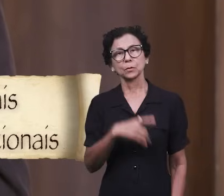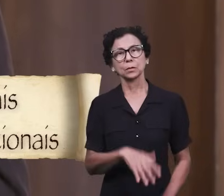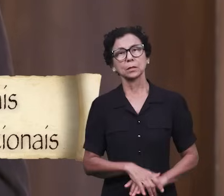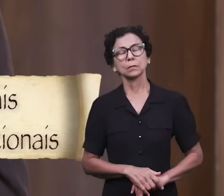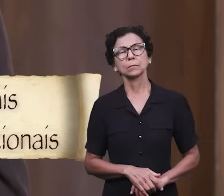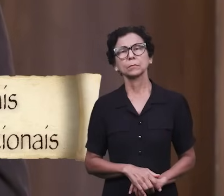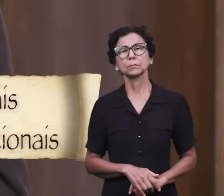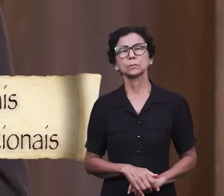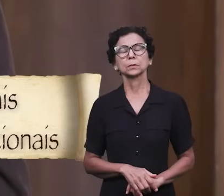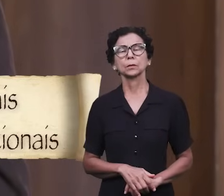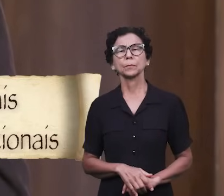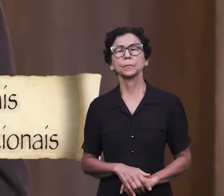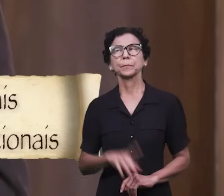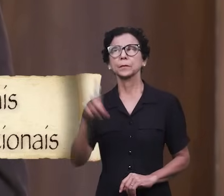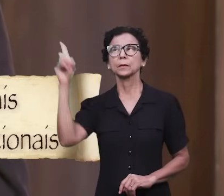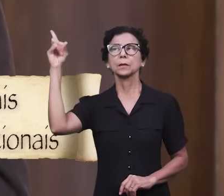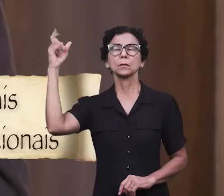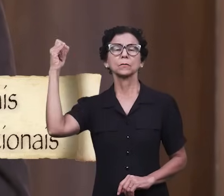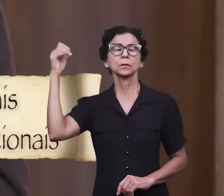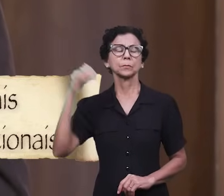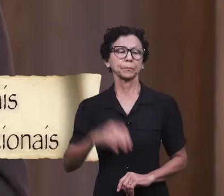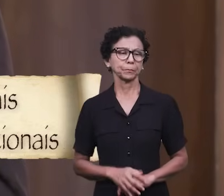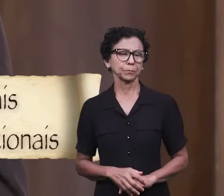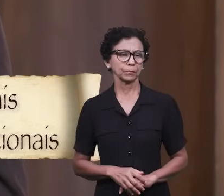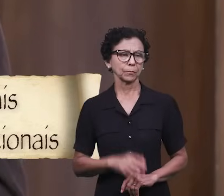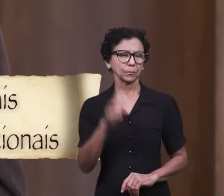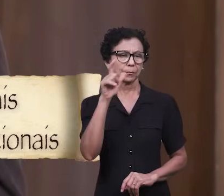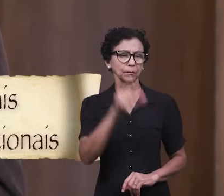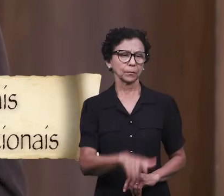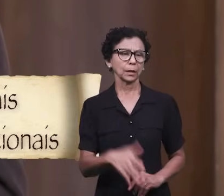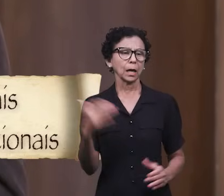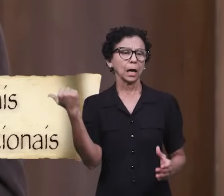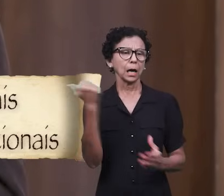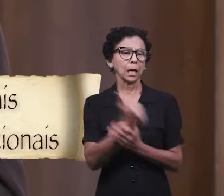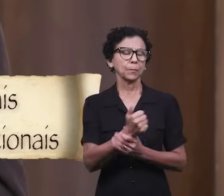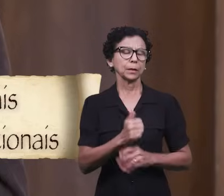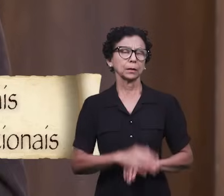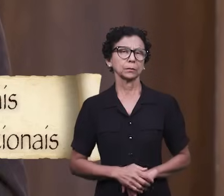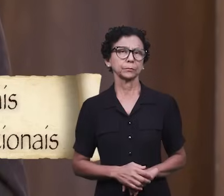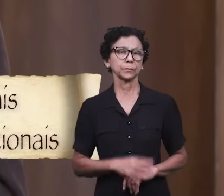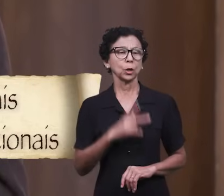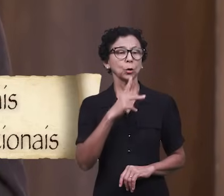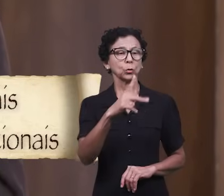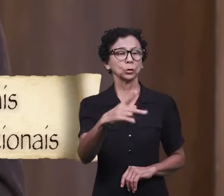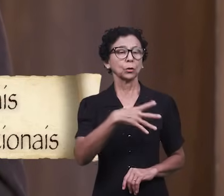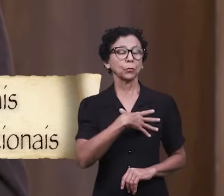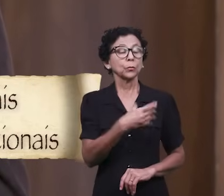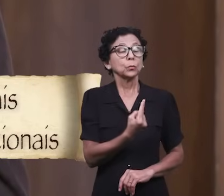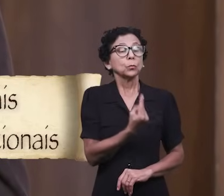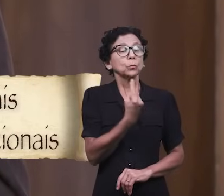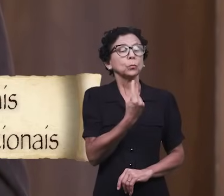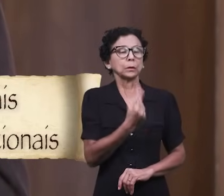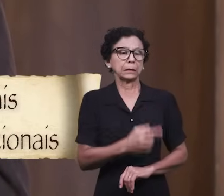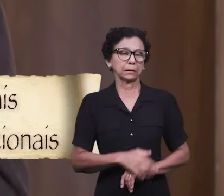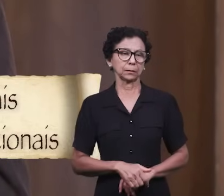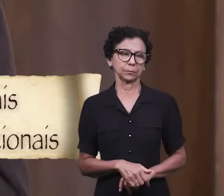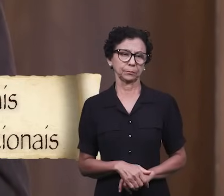foi: Abraão, toma o teu filho, o teu único